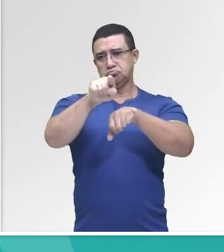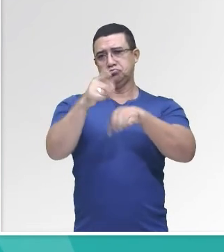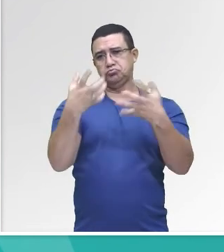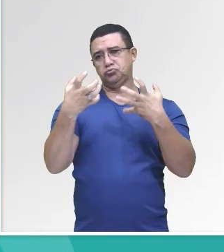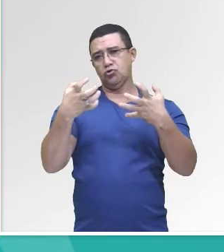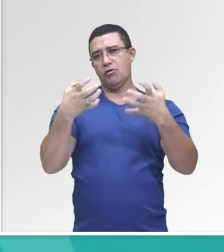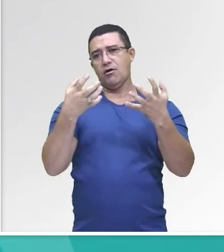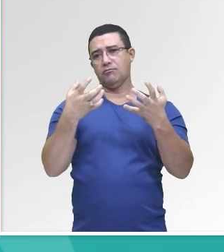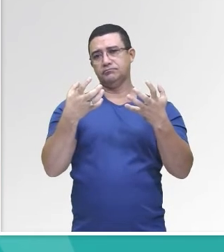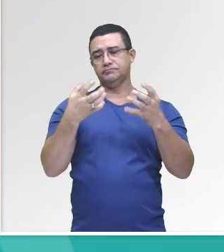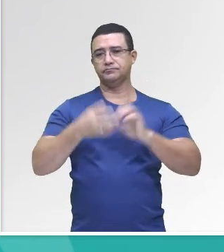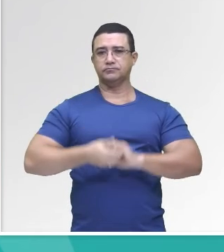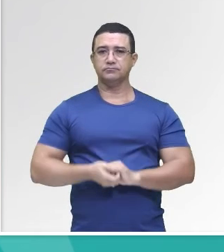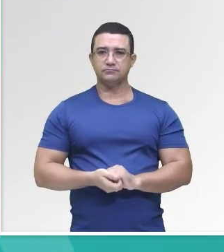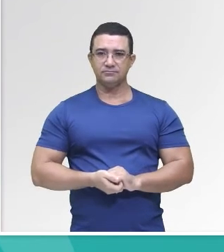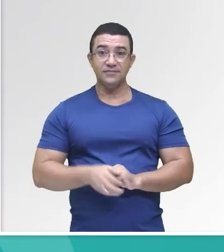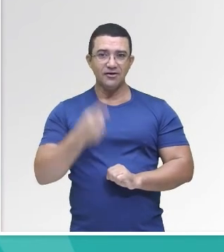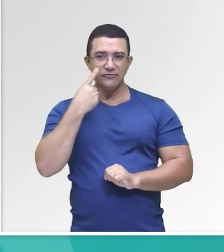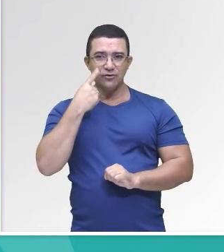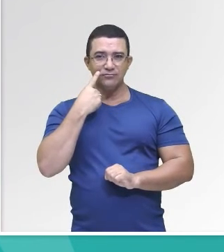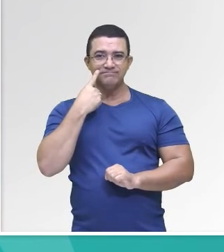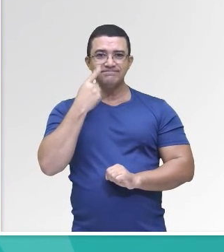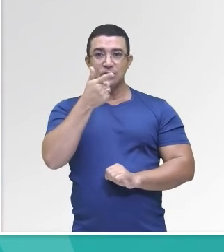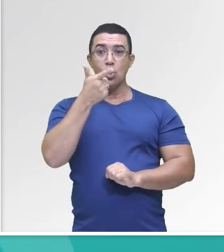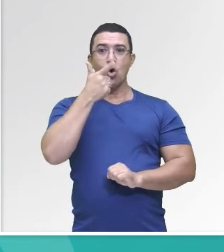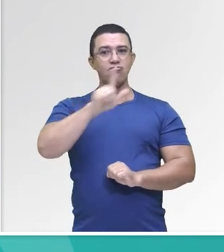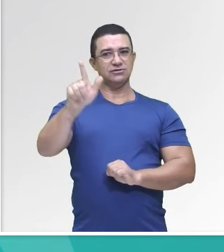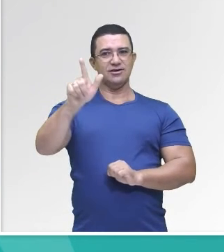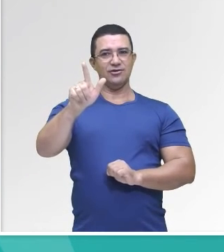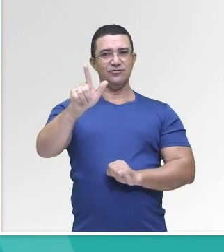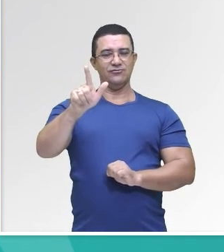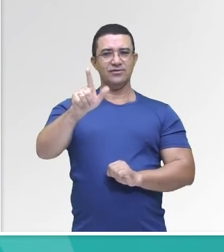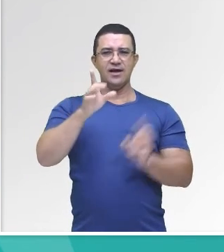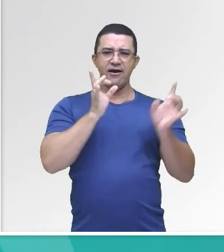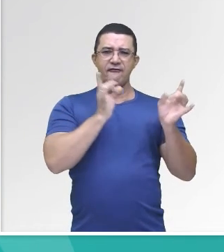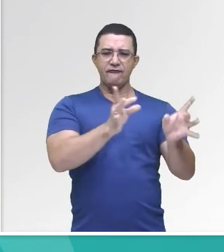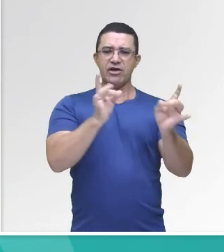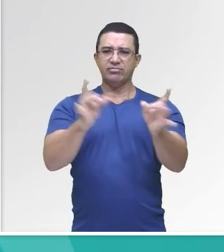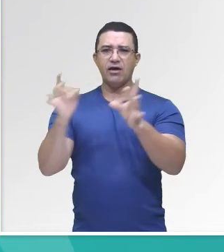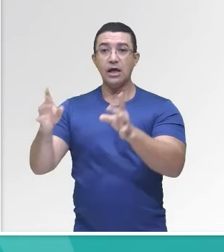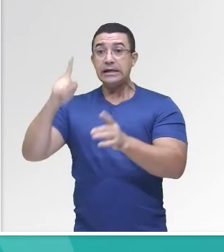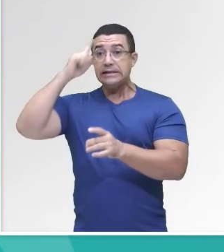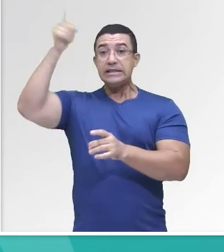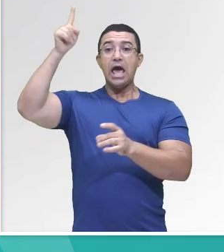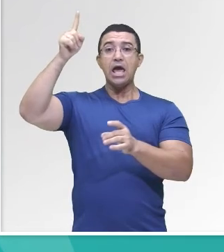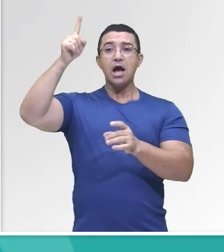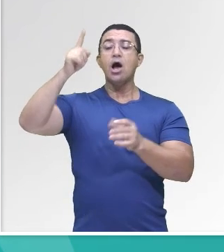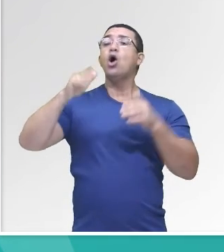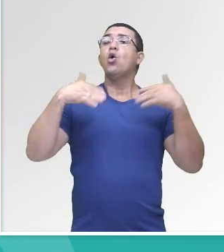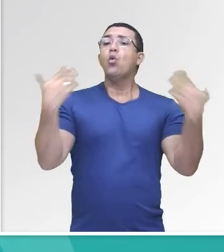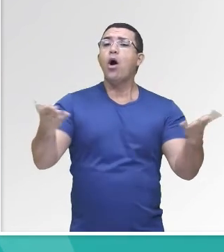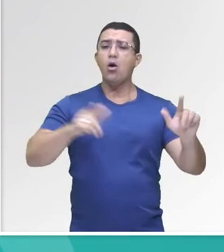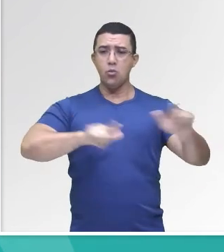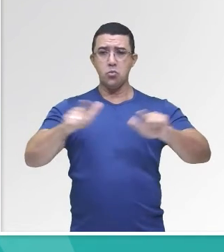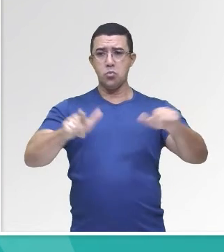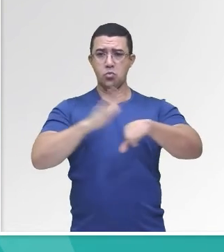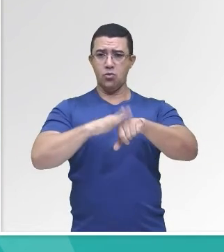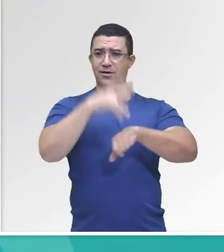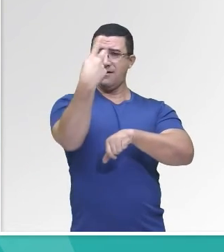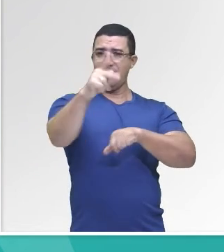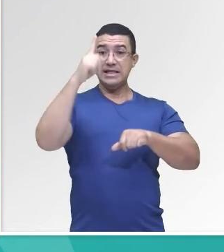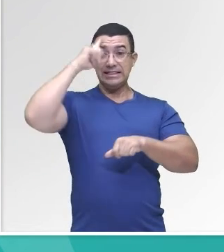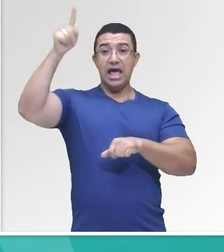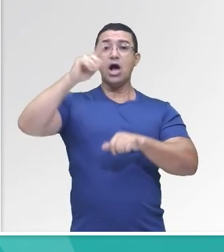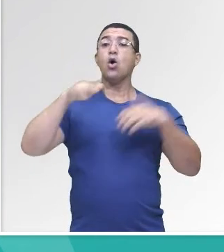conseguiu aqui vender a ideia, o serviço dele. Qual é o serviço? Novamente, eu vou